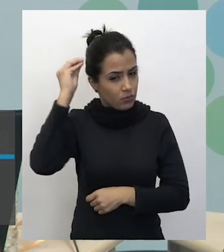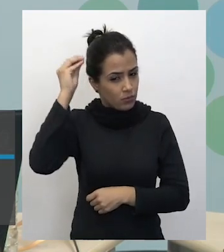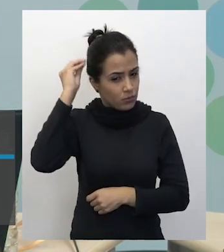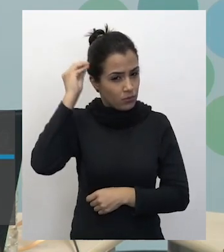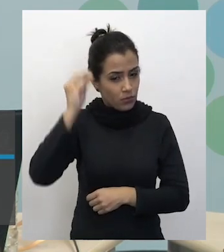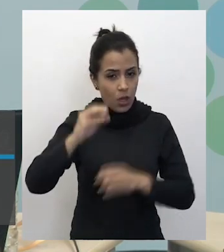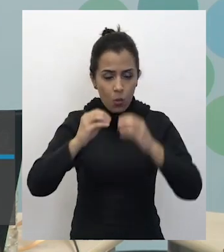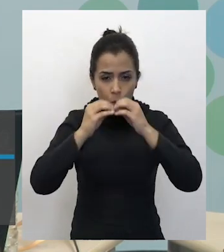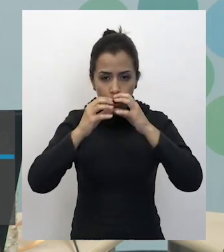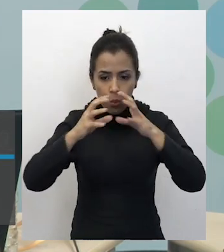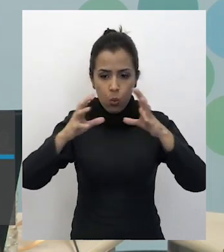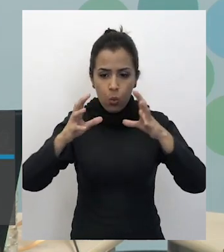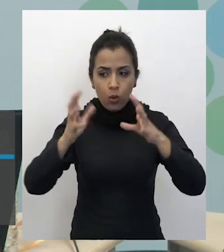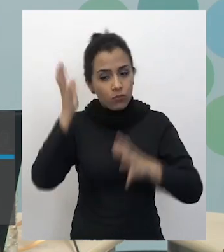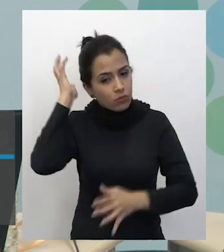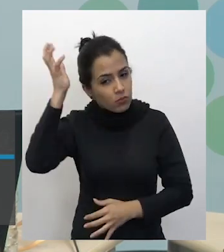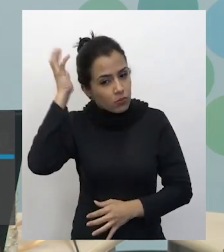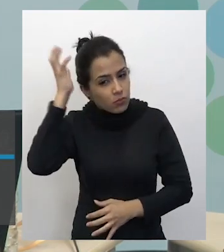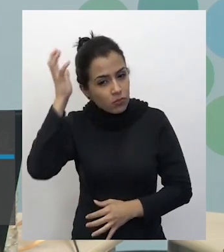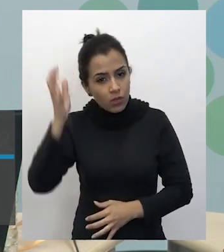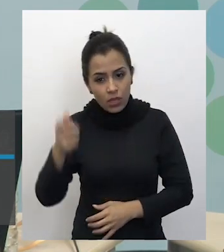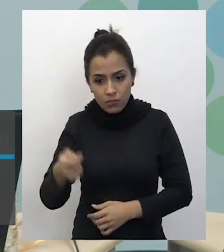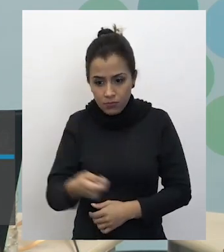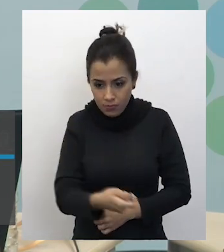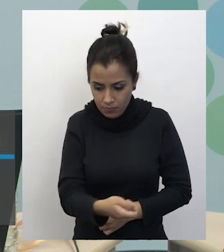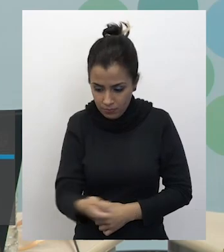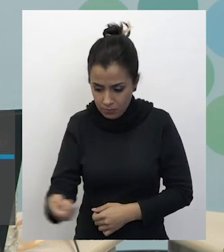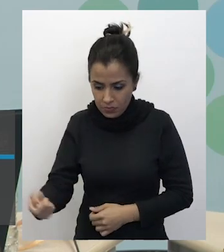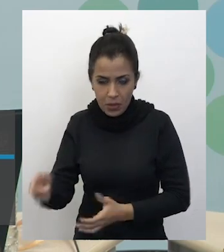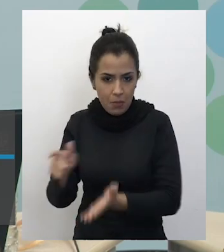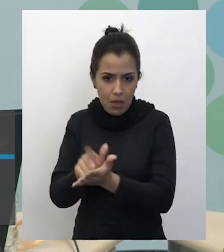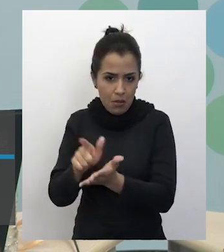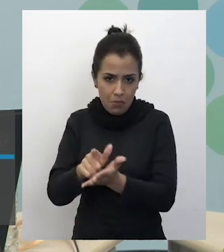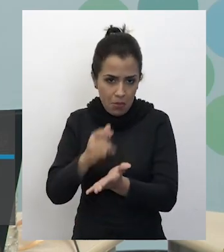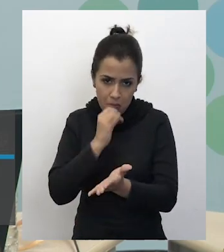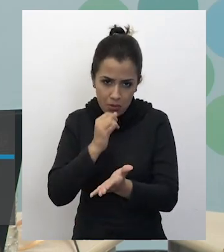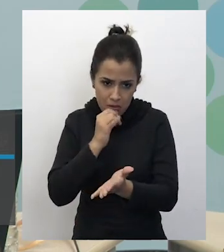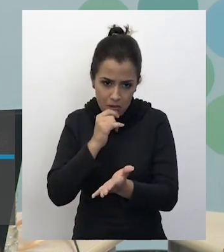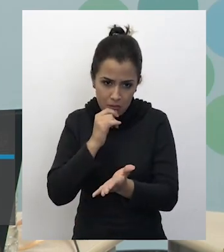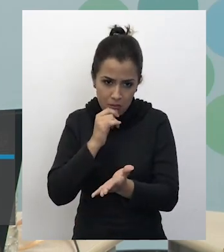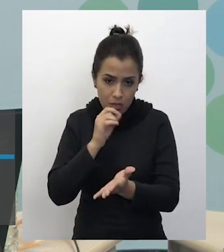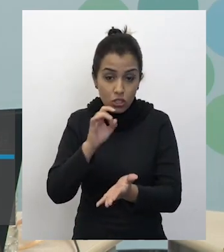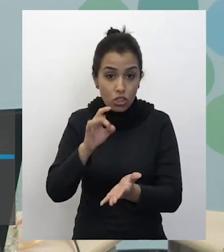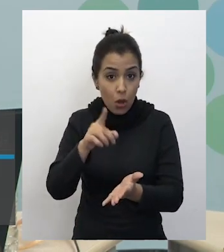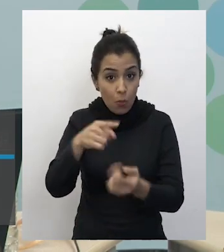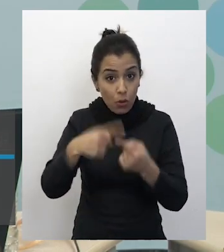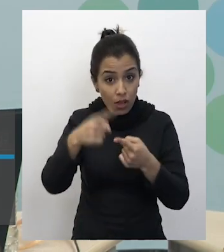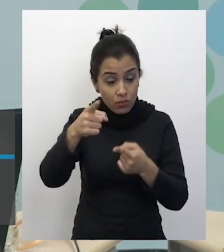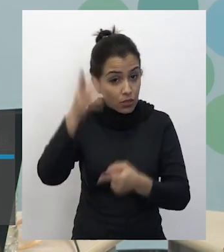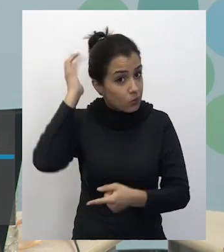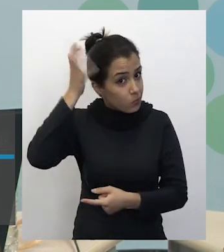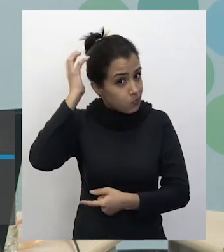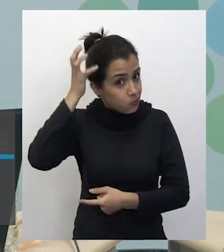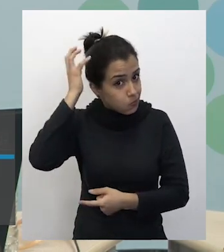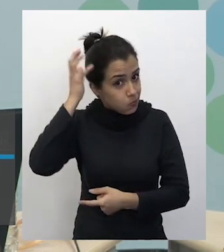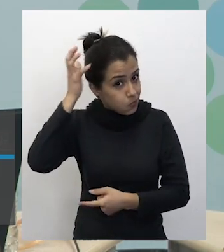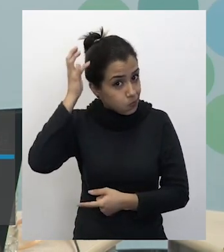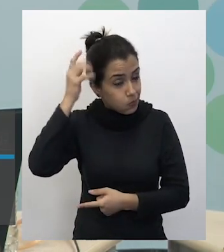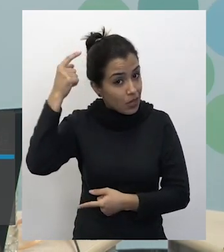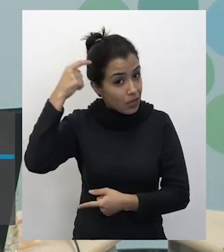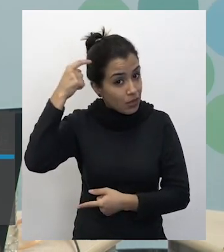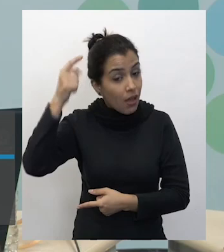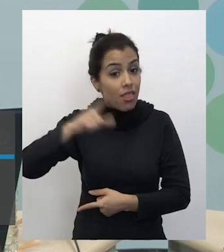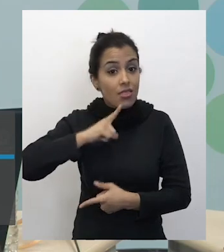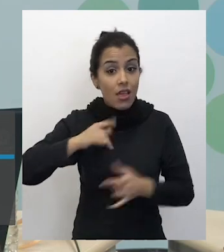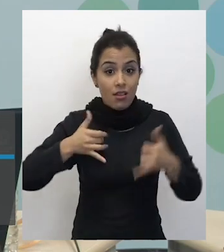muito pequenininha, pedacinhos de papéis que você picou e tudo mais, só de você esfregar um pouco no seu cabelo tem uma